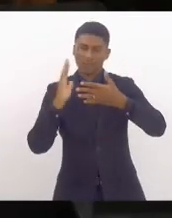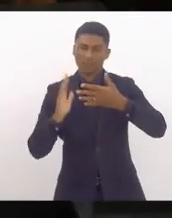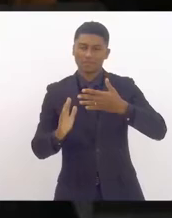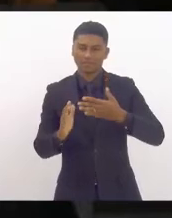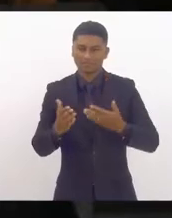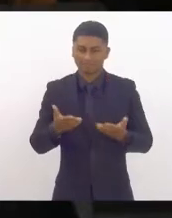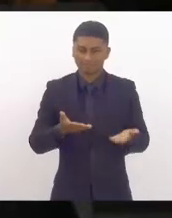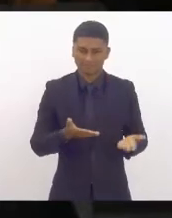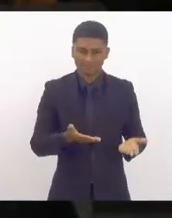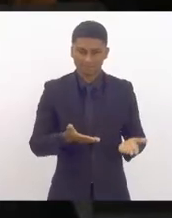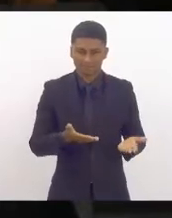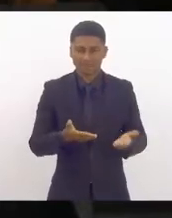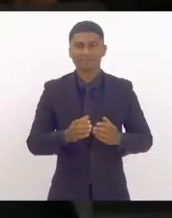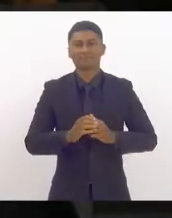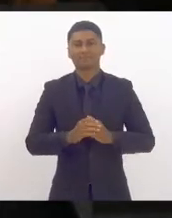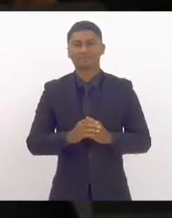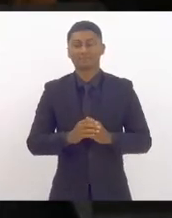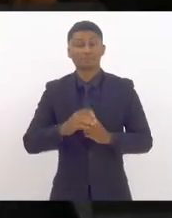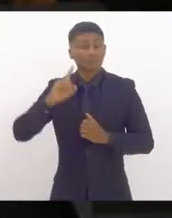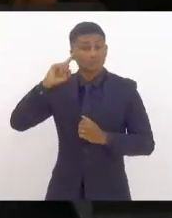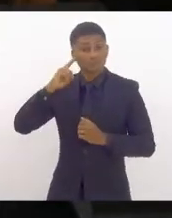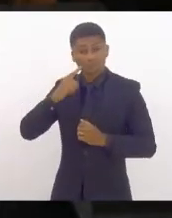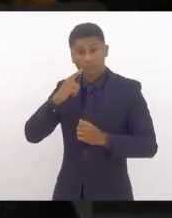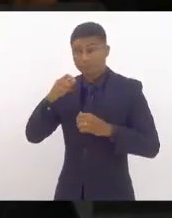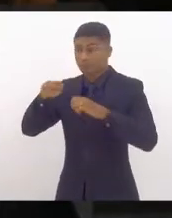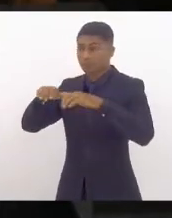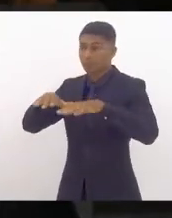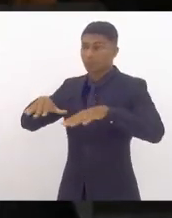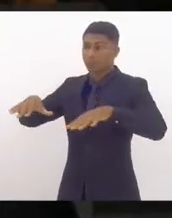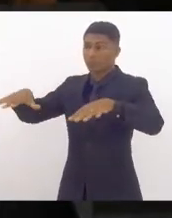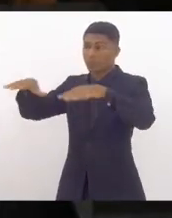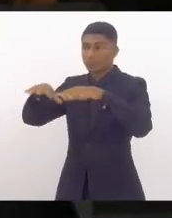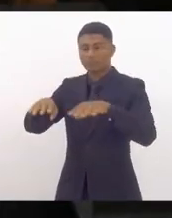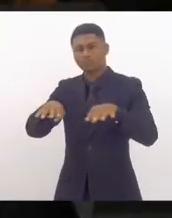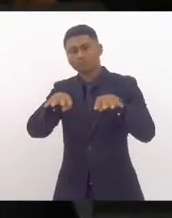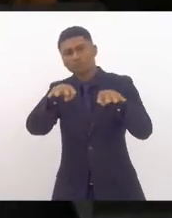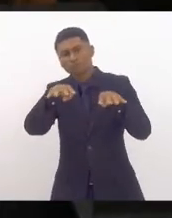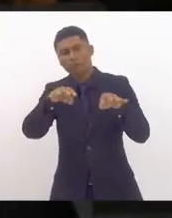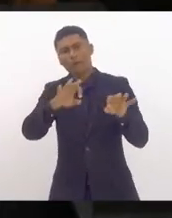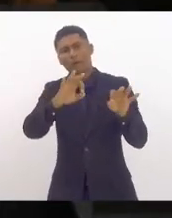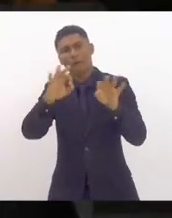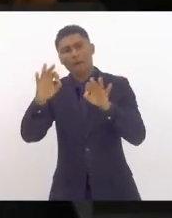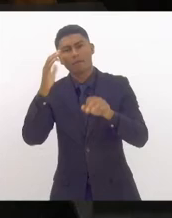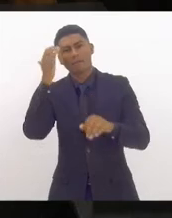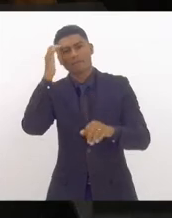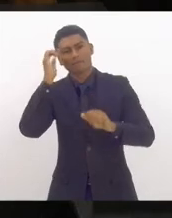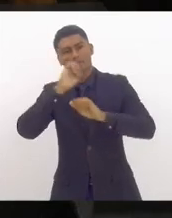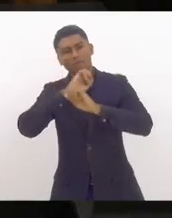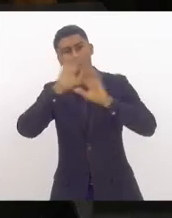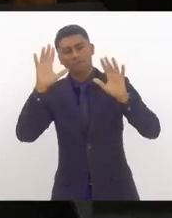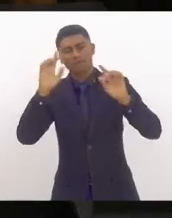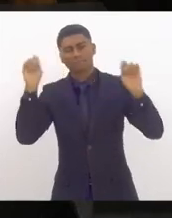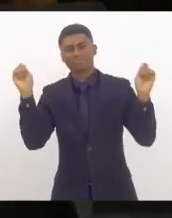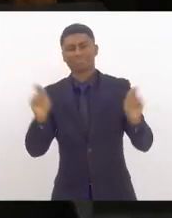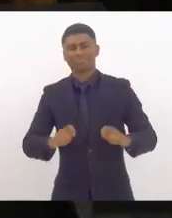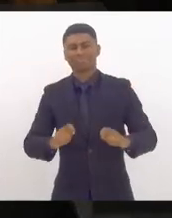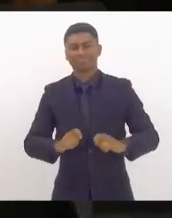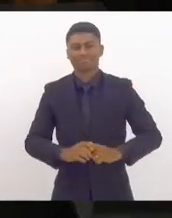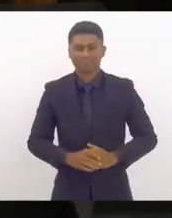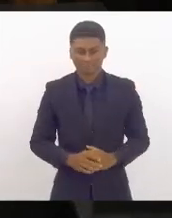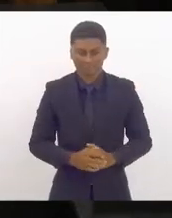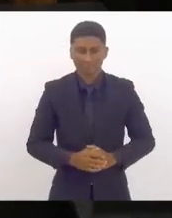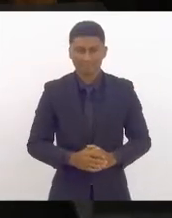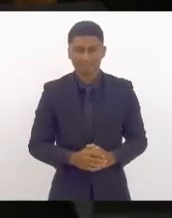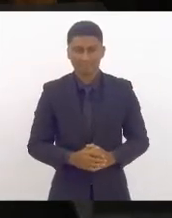libras que leva a nossa voz aos deficientes auditivos